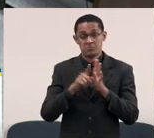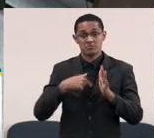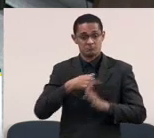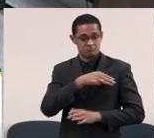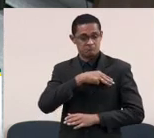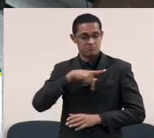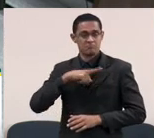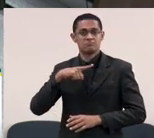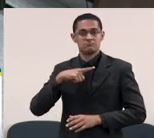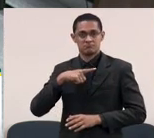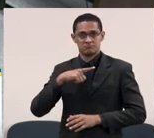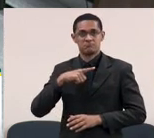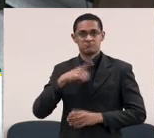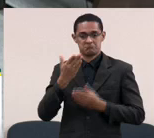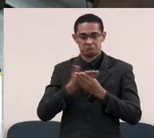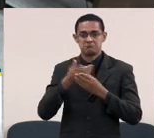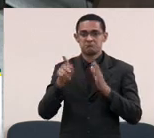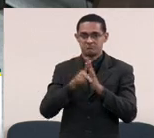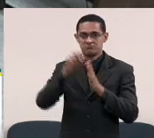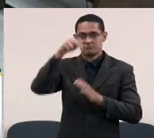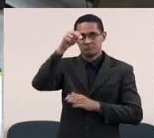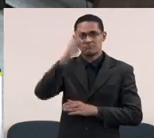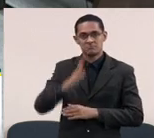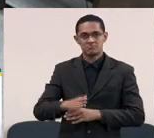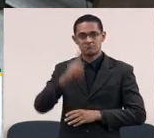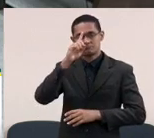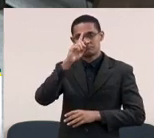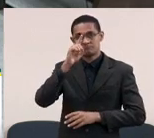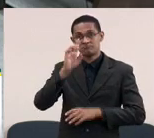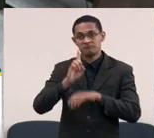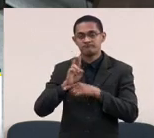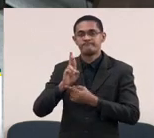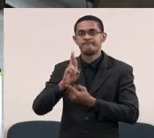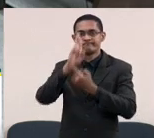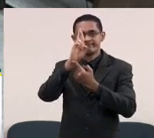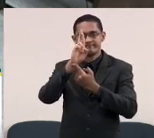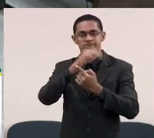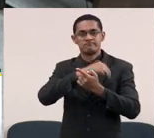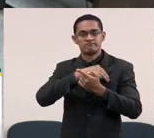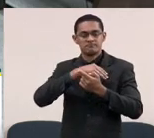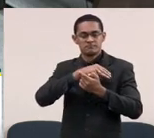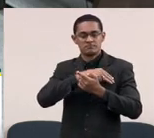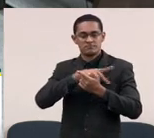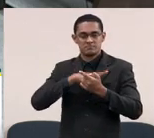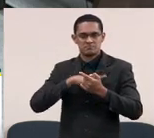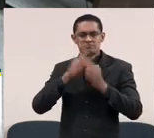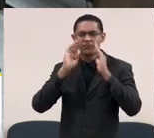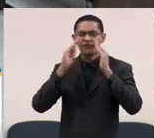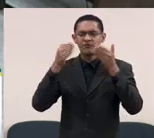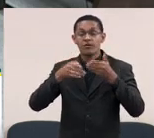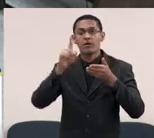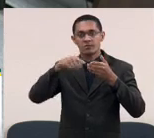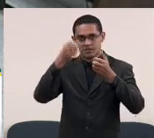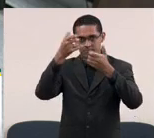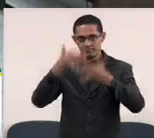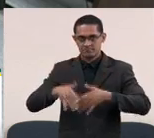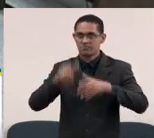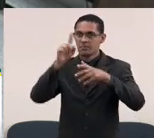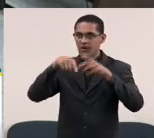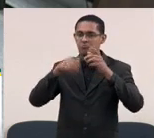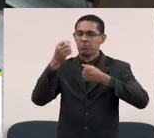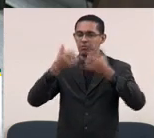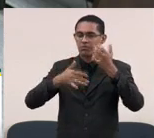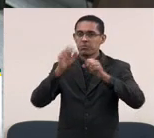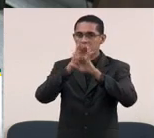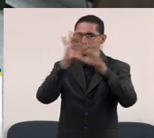uma ação nacional, que é comandada pelo Conselho Nacional do Ministério Público, com o objetivo de dar transparência